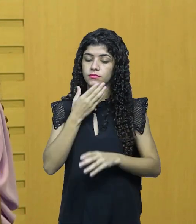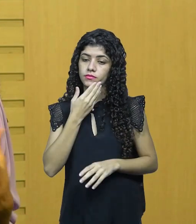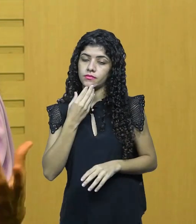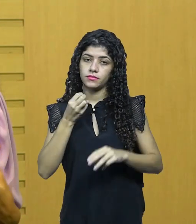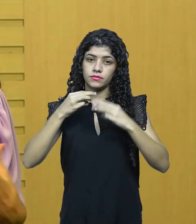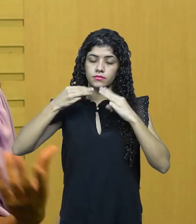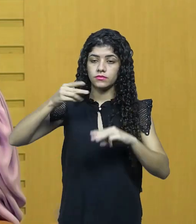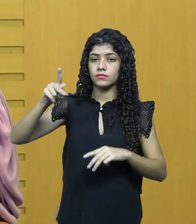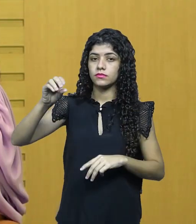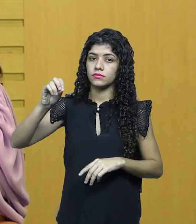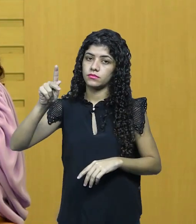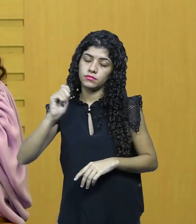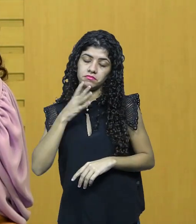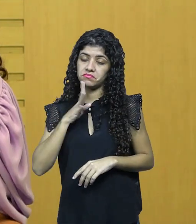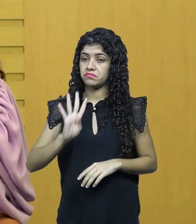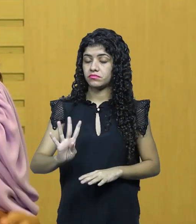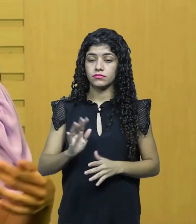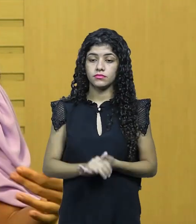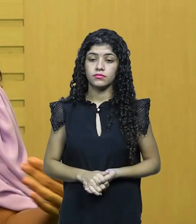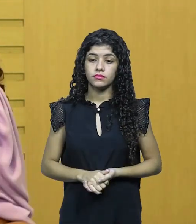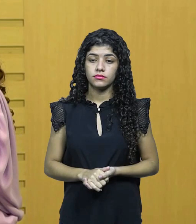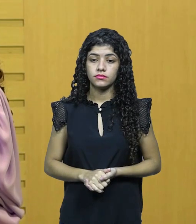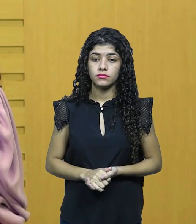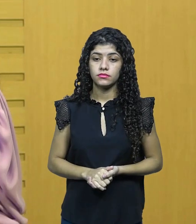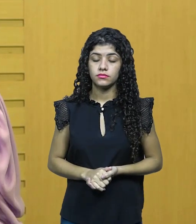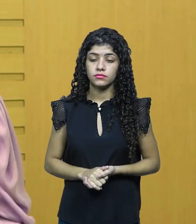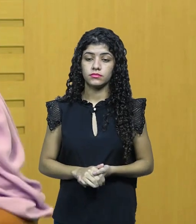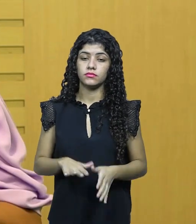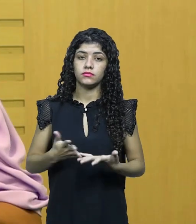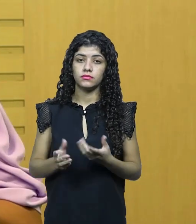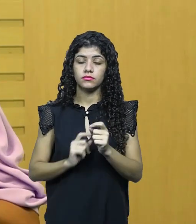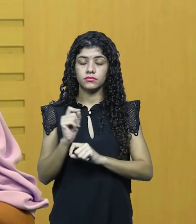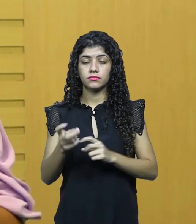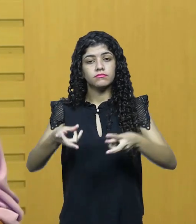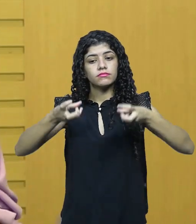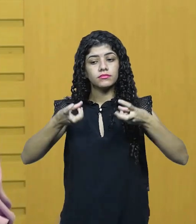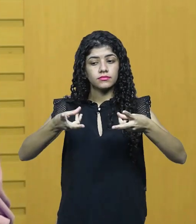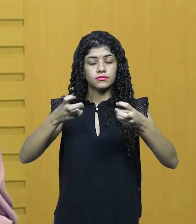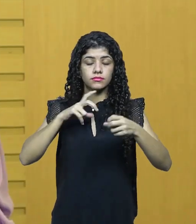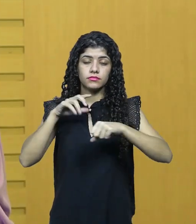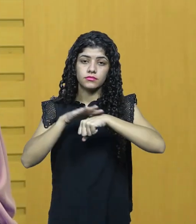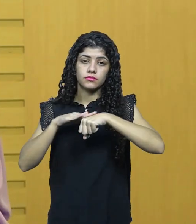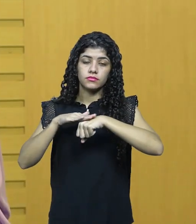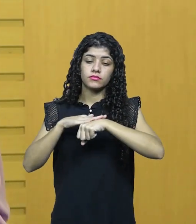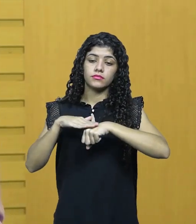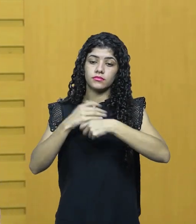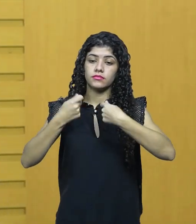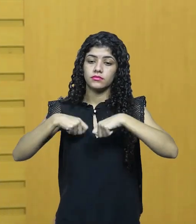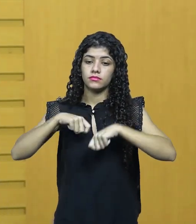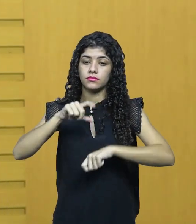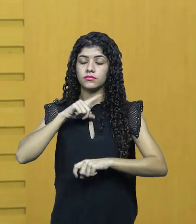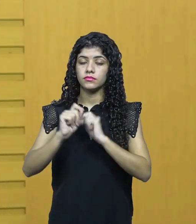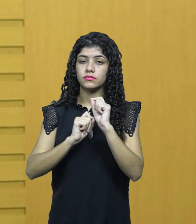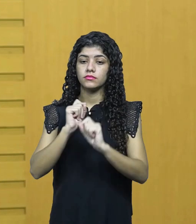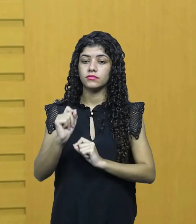Ele vai perguntar se aquilo ali é algum cântico em latim, até quase que de forma irônica. Então, vejam só como os diálogos, eles pedem